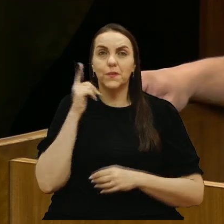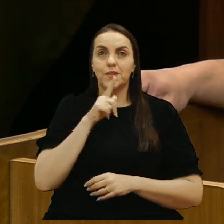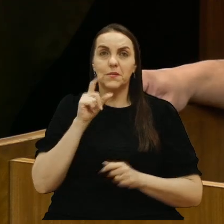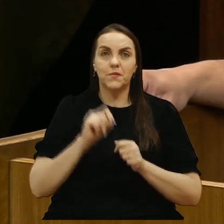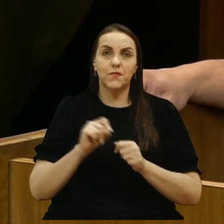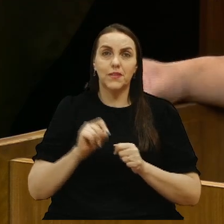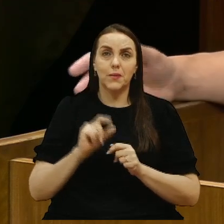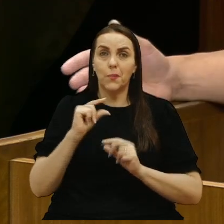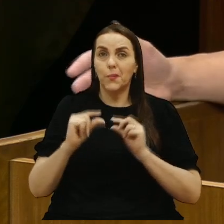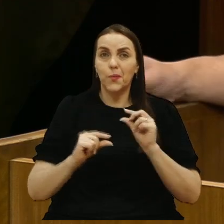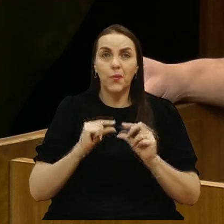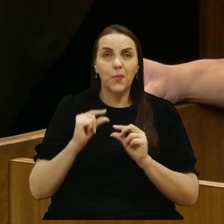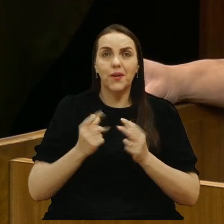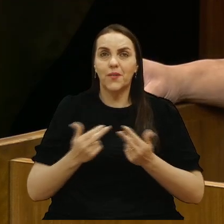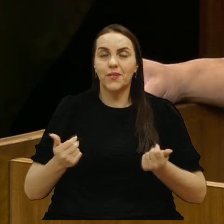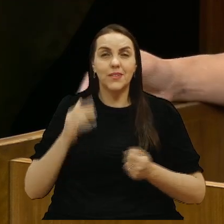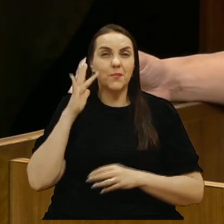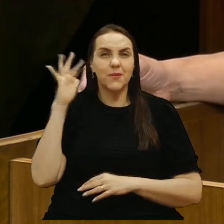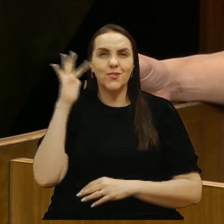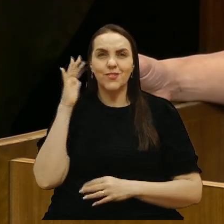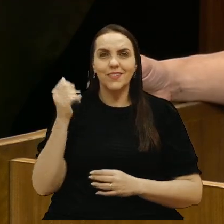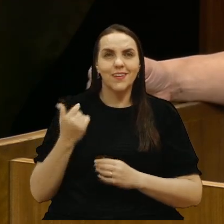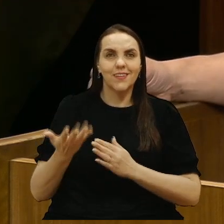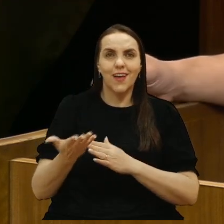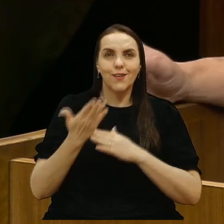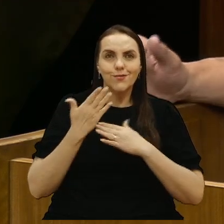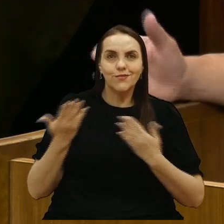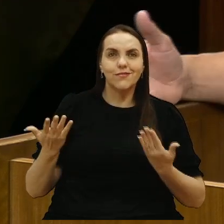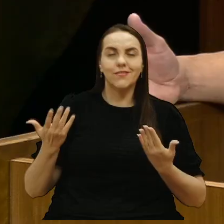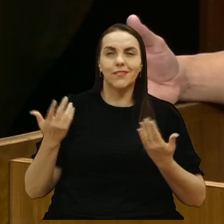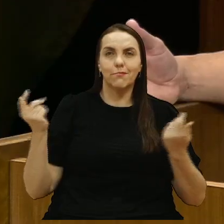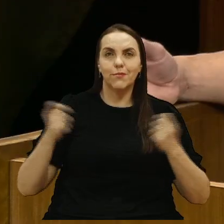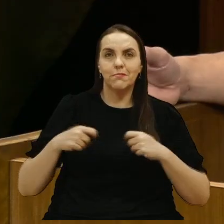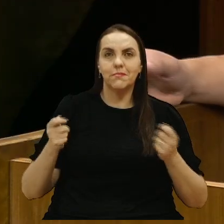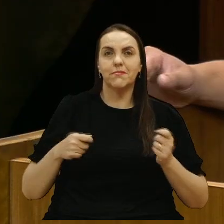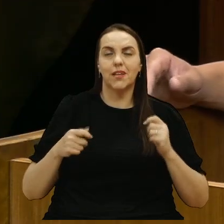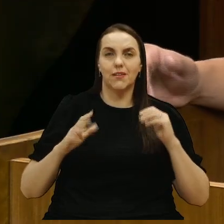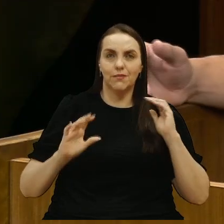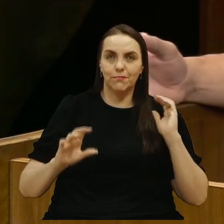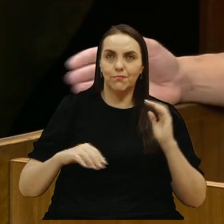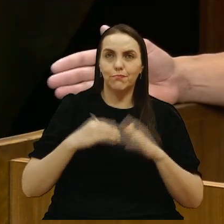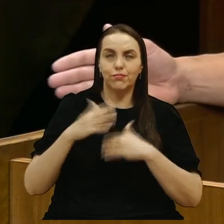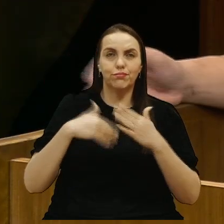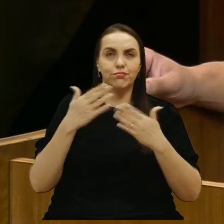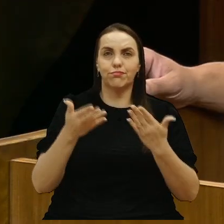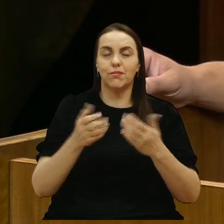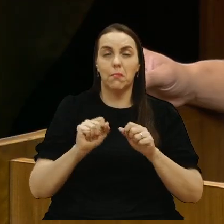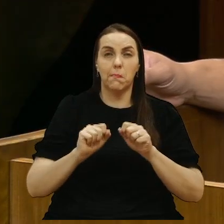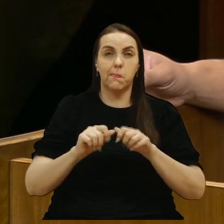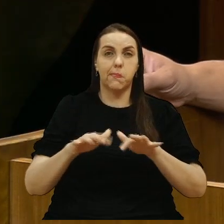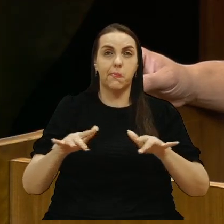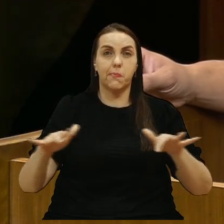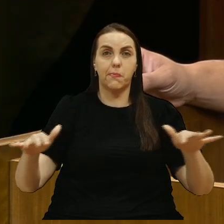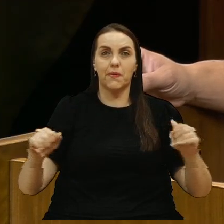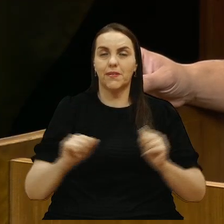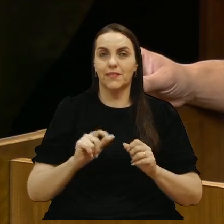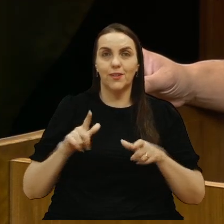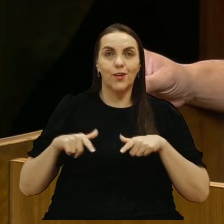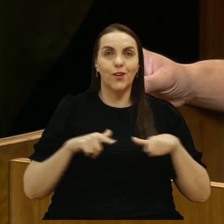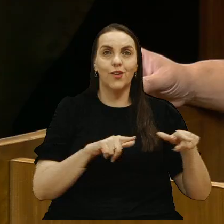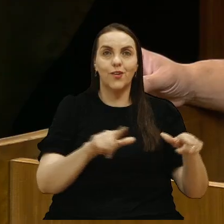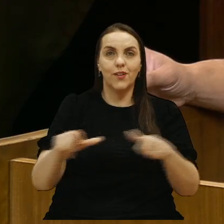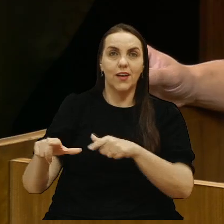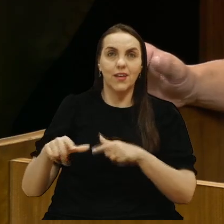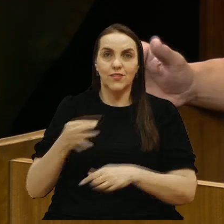com tão pouco. Imagina se a gente tivesse ajuda e condições para tornar isso viável, a gente poderia espalhar isso por vários lugares de